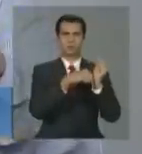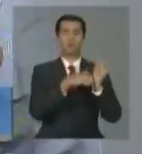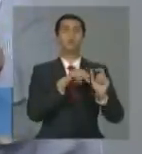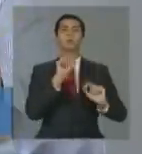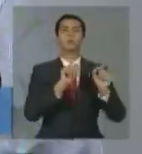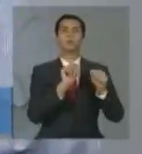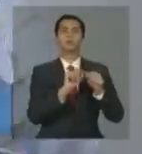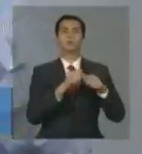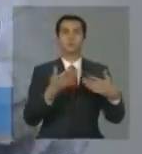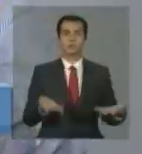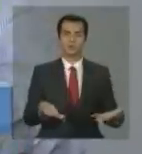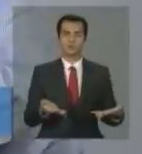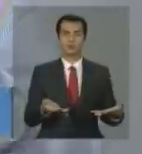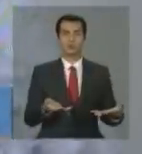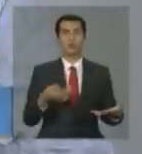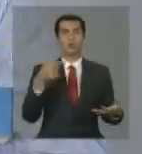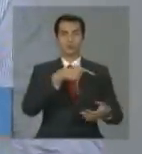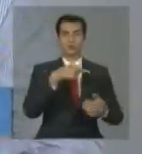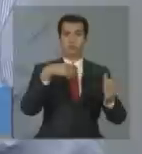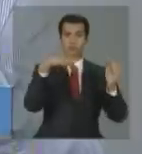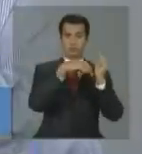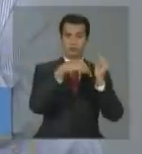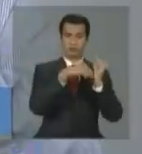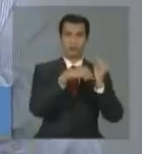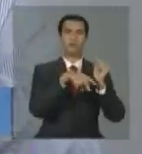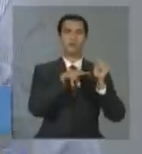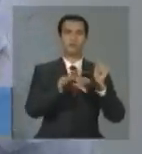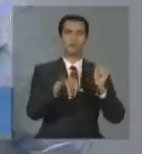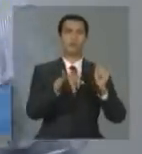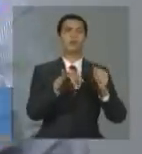delegar perfil, delegar acesso a esse usuário. O